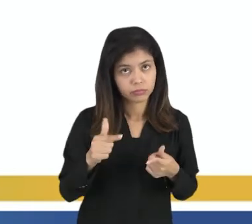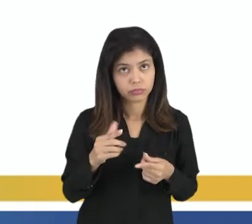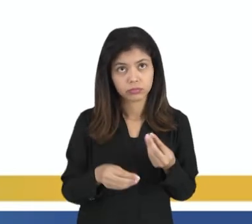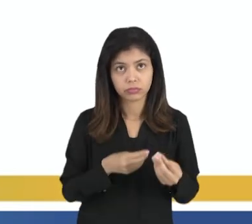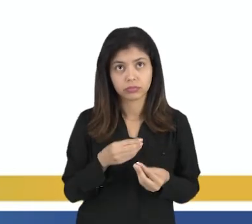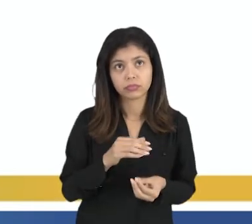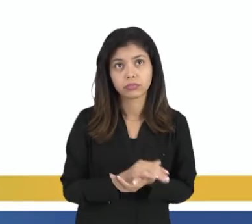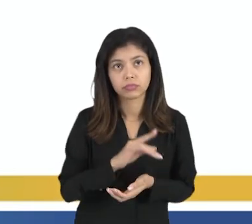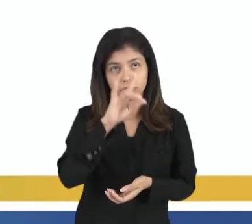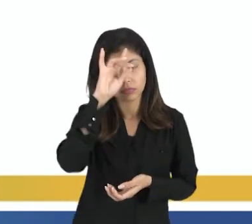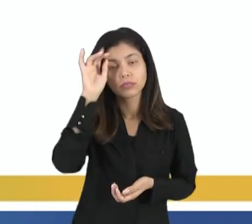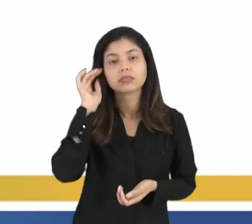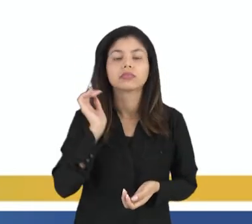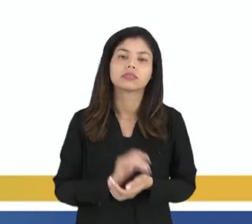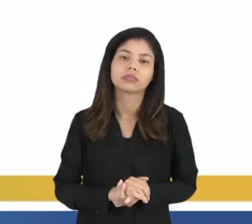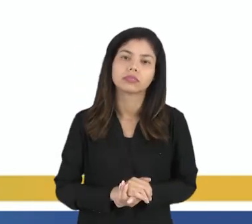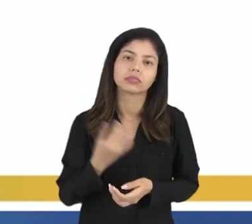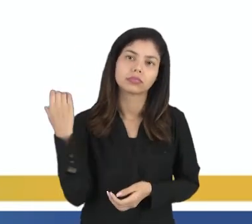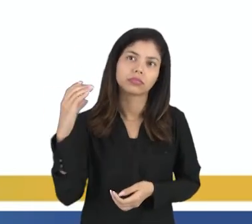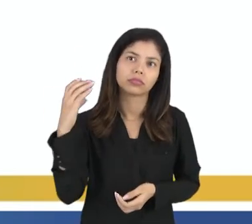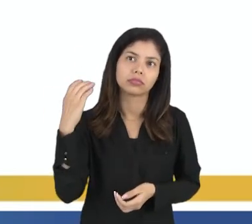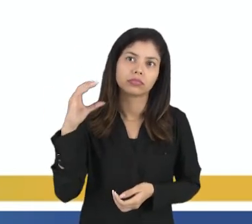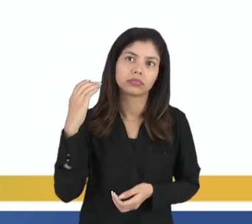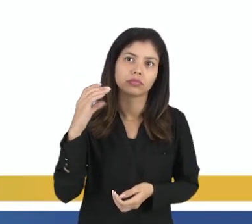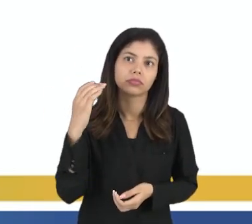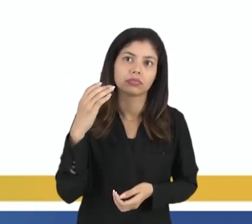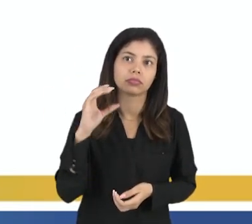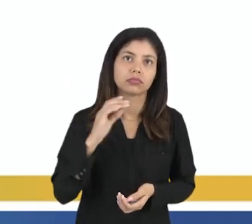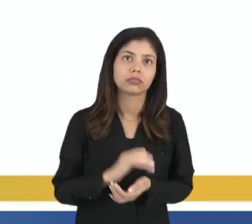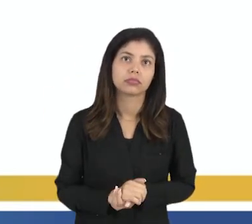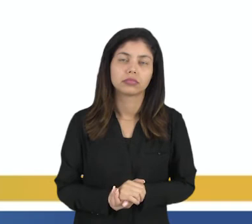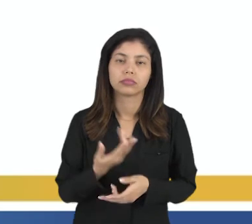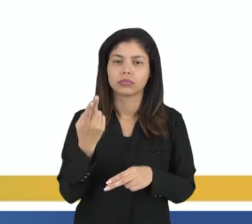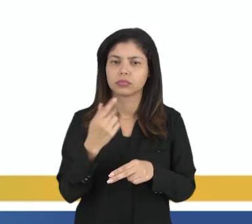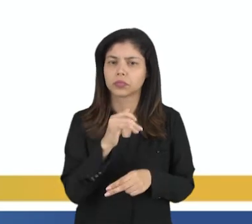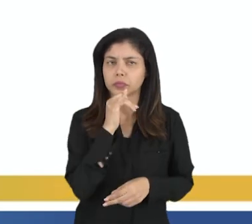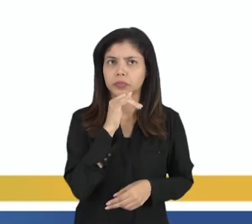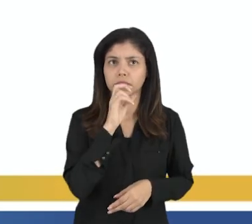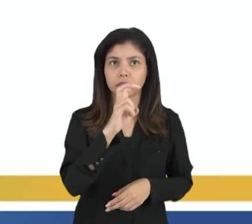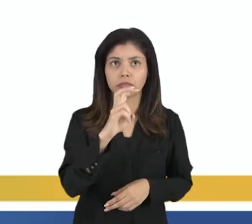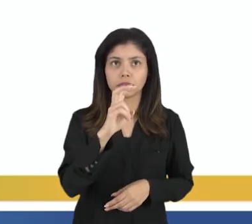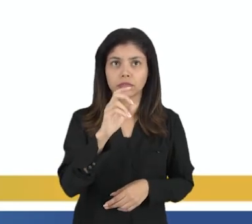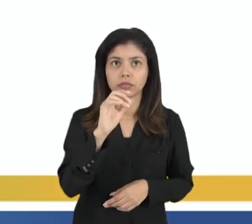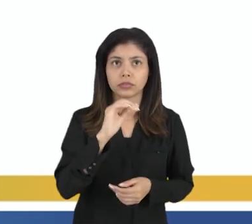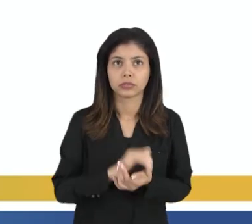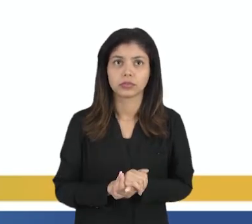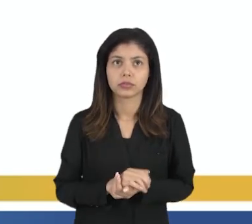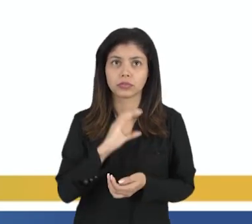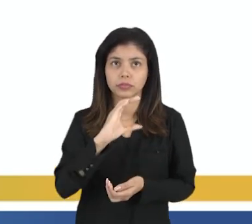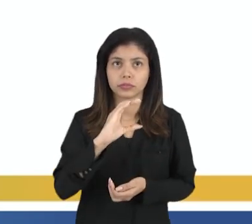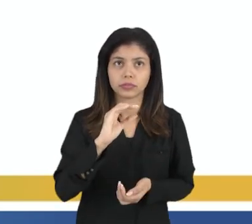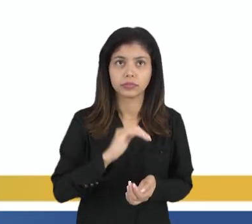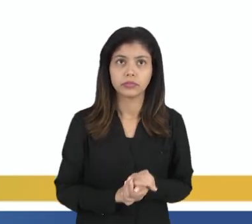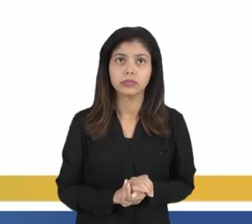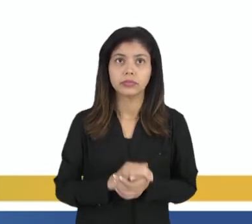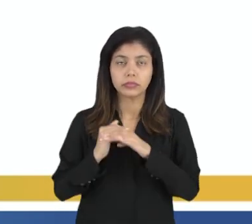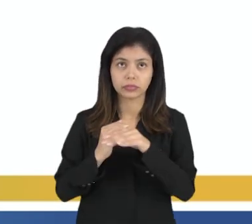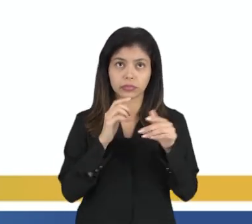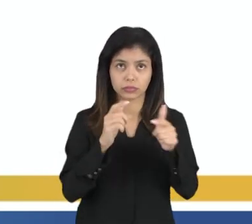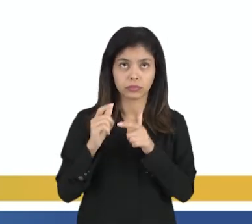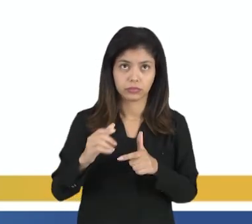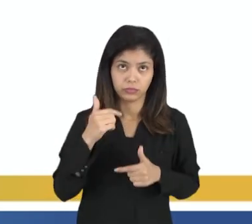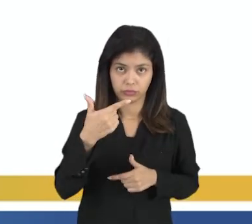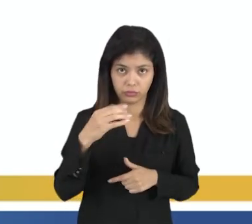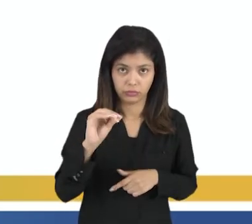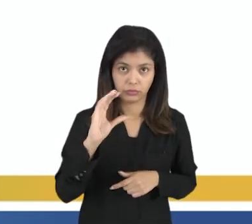tá? Aqui um refrigerante, se ele tiver, por exemplo, a 5 graus Celsius e o ambiente estiver a 20, você vai ter